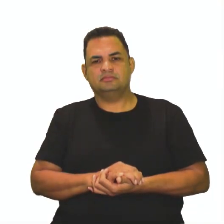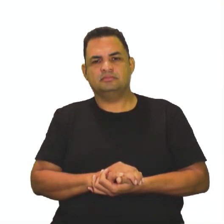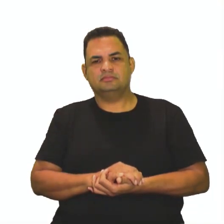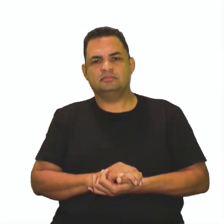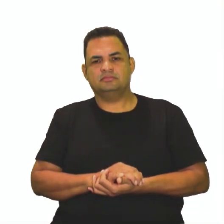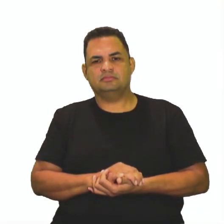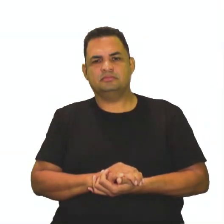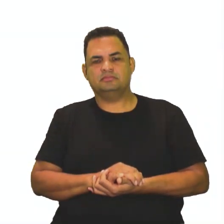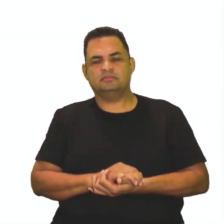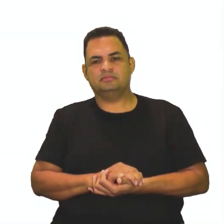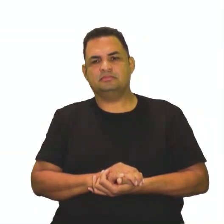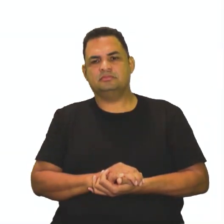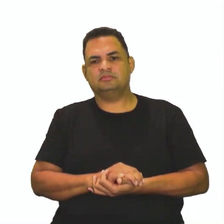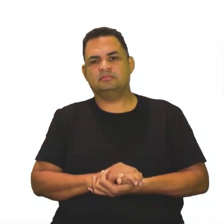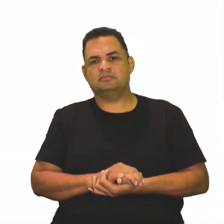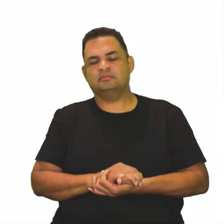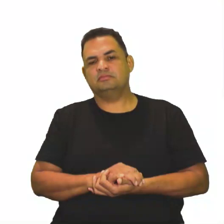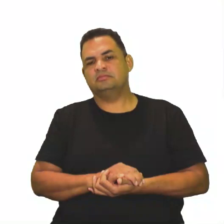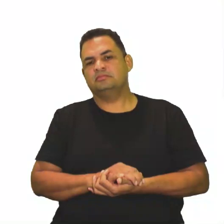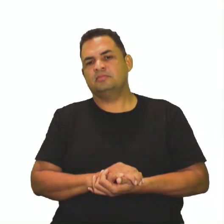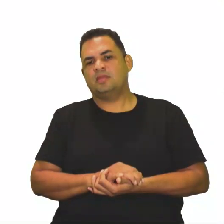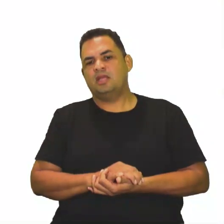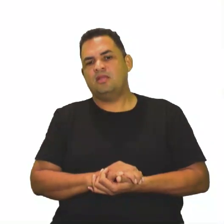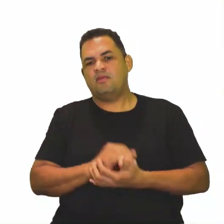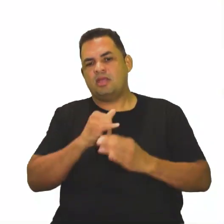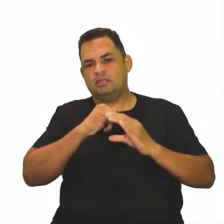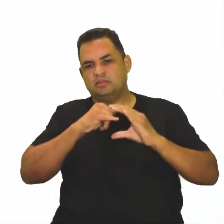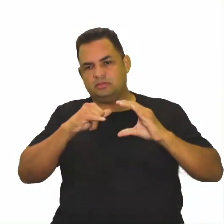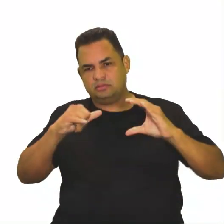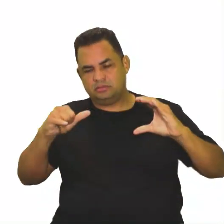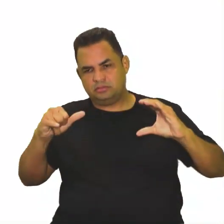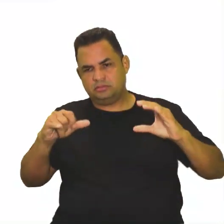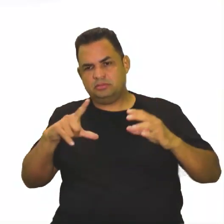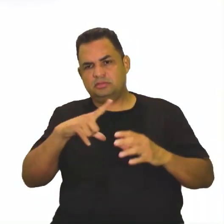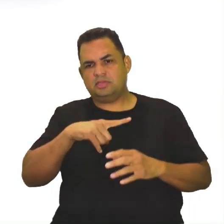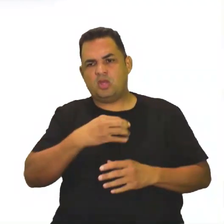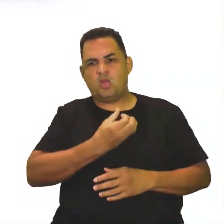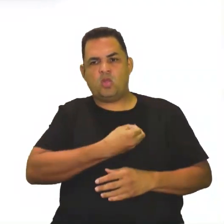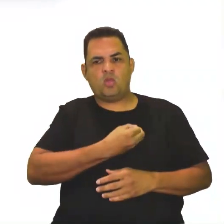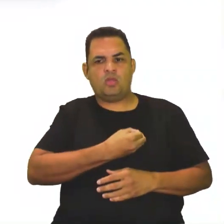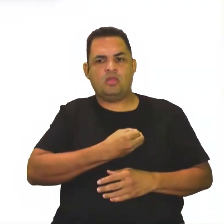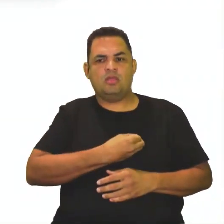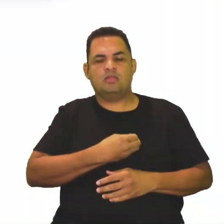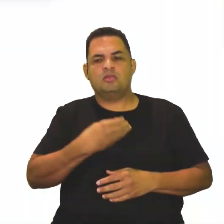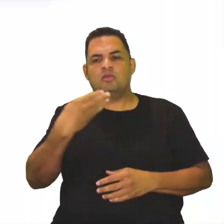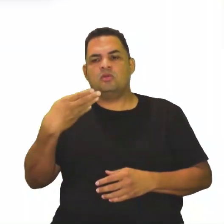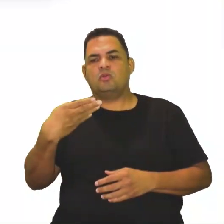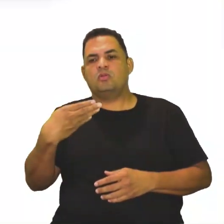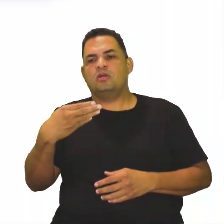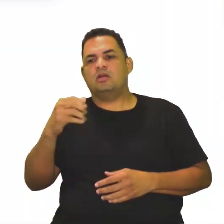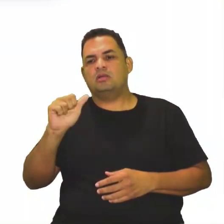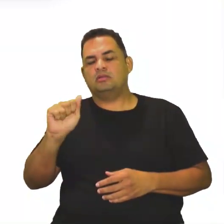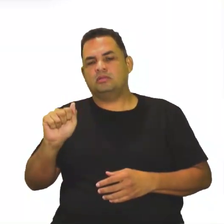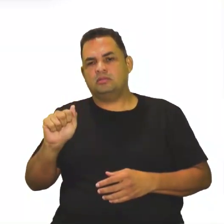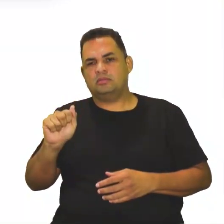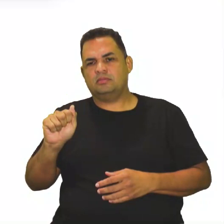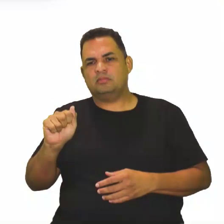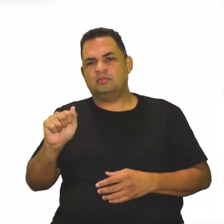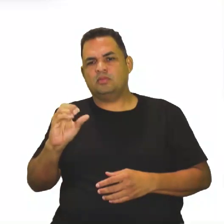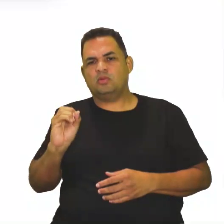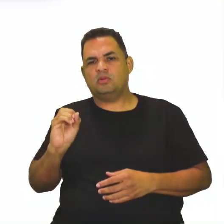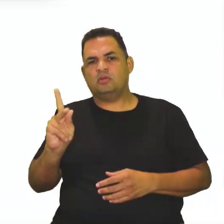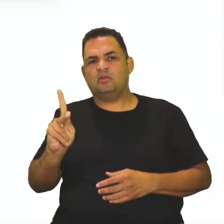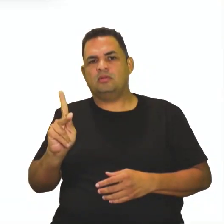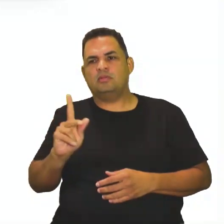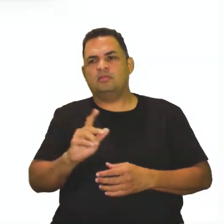aí, nós vamos ver que essa corrente, ela tem um valor de 4 amperes, ok?